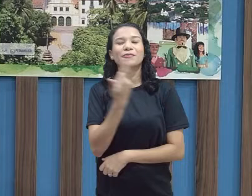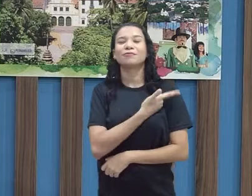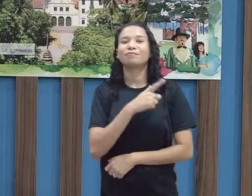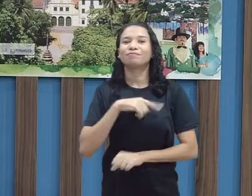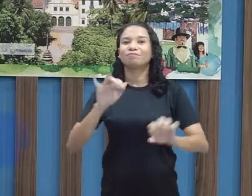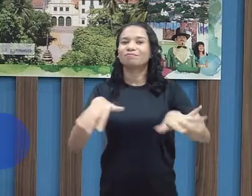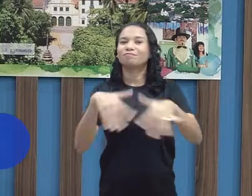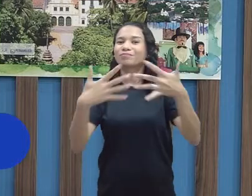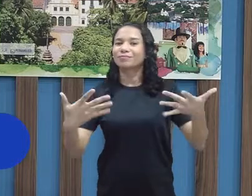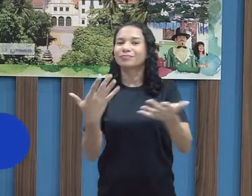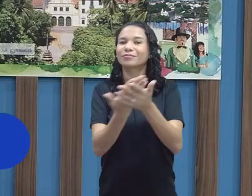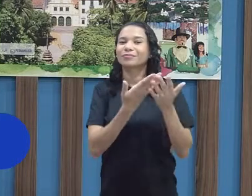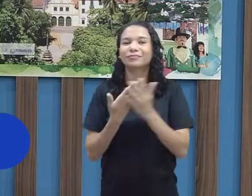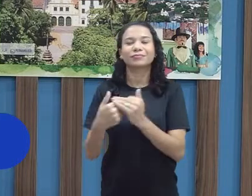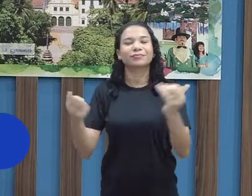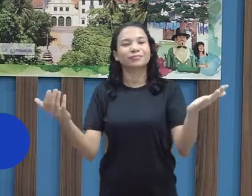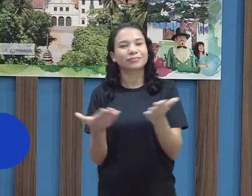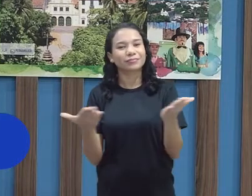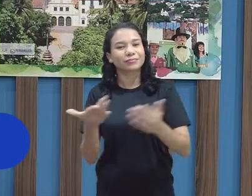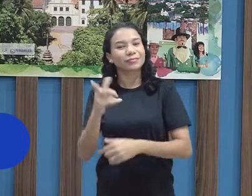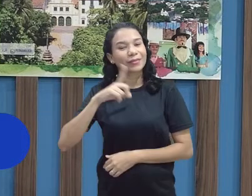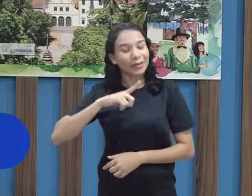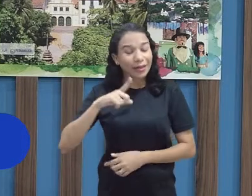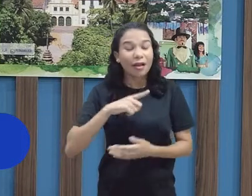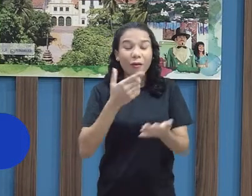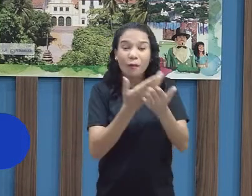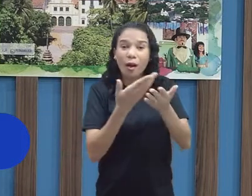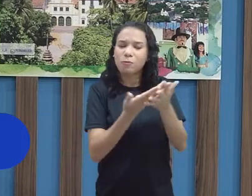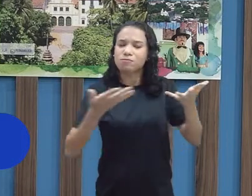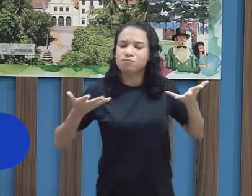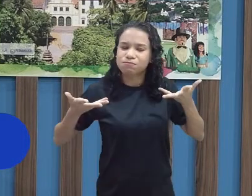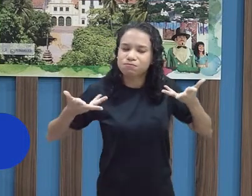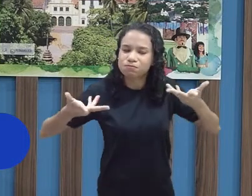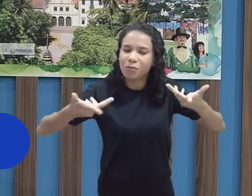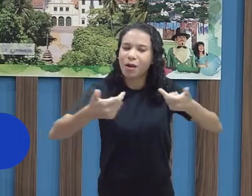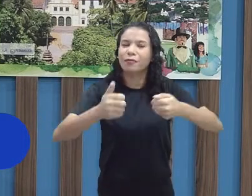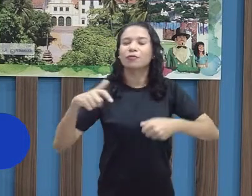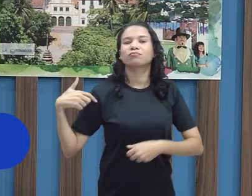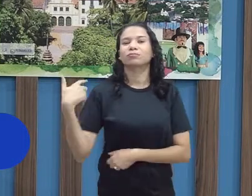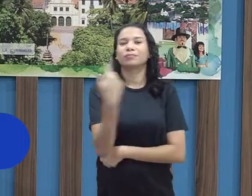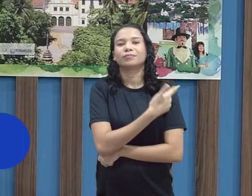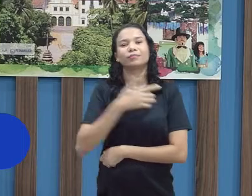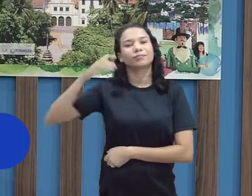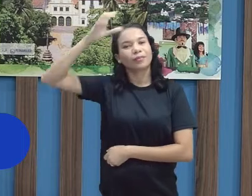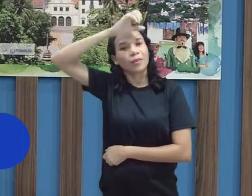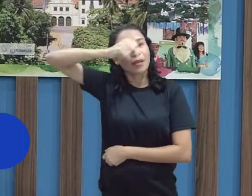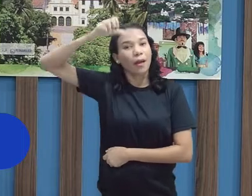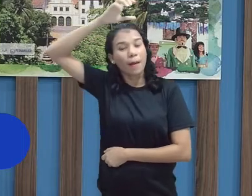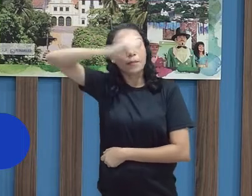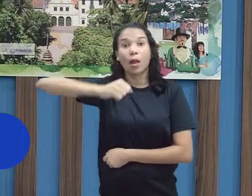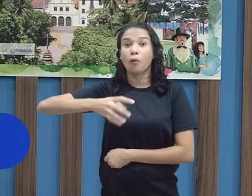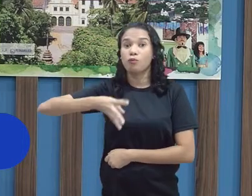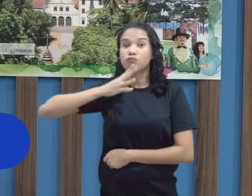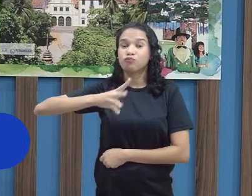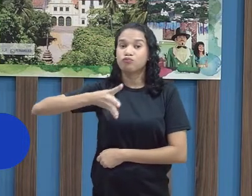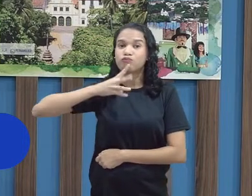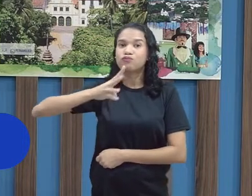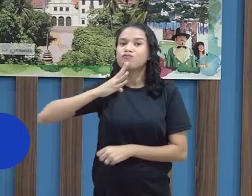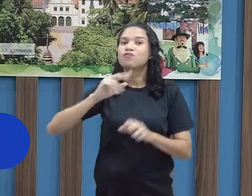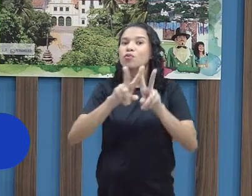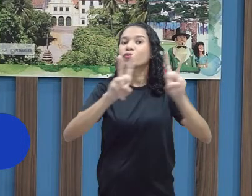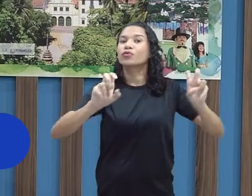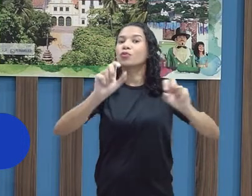que a gente inicia essa aula aqui. Uma aula que vai ser bem maravilhosa para a gente aprender, conhecer aí mais